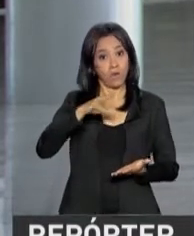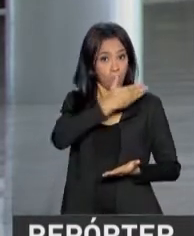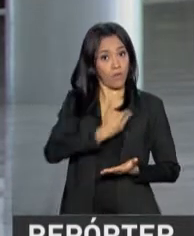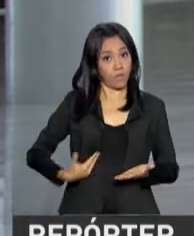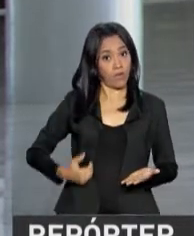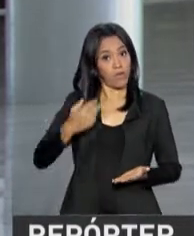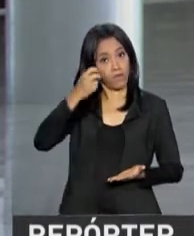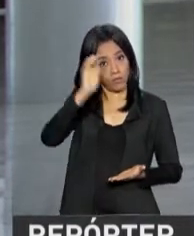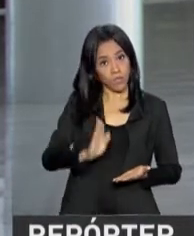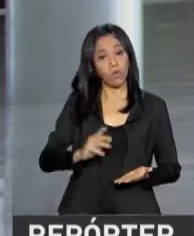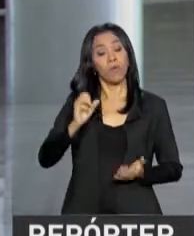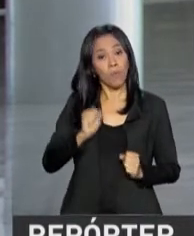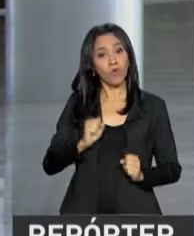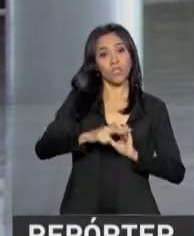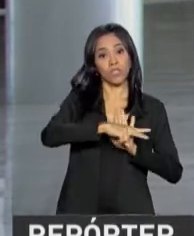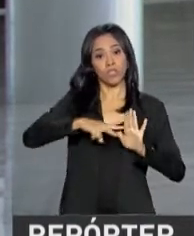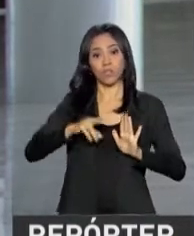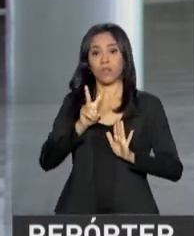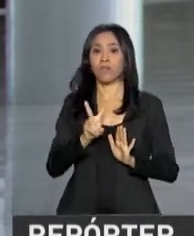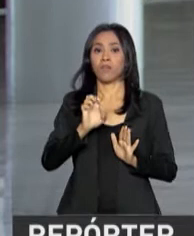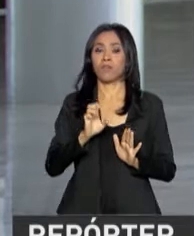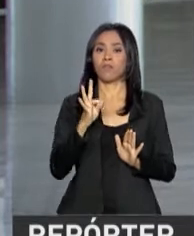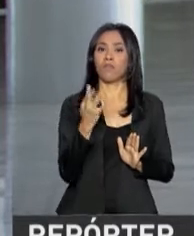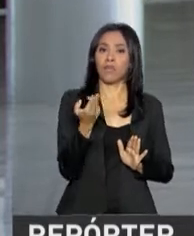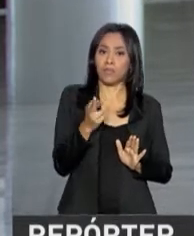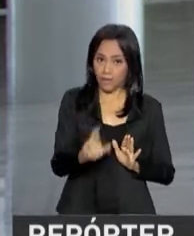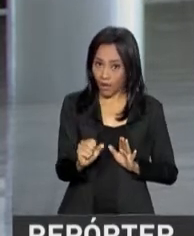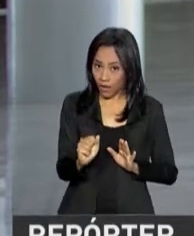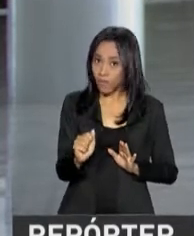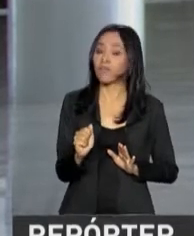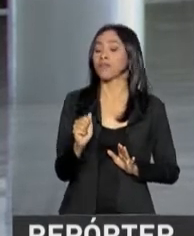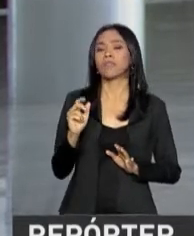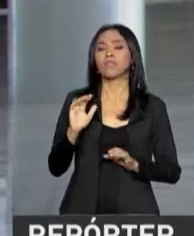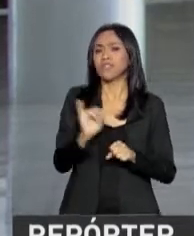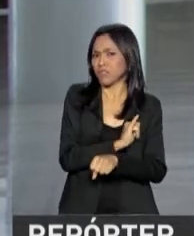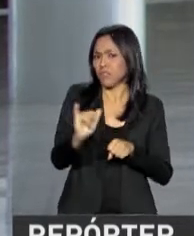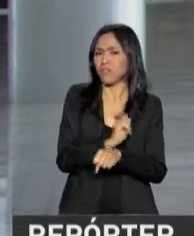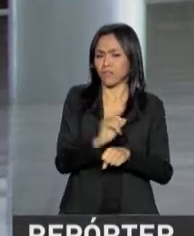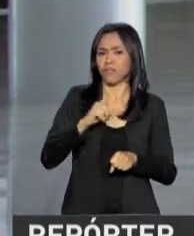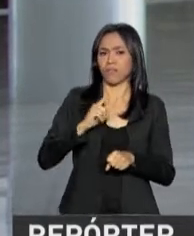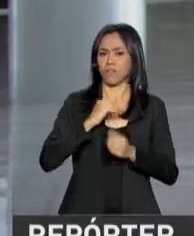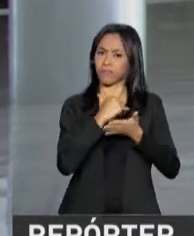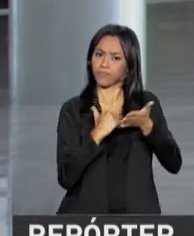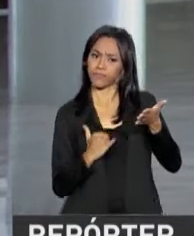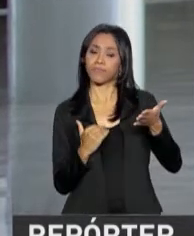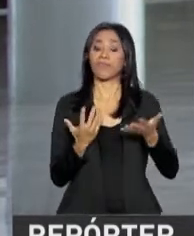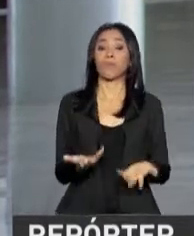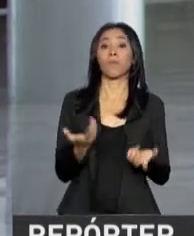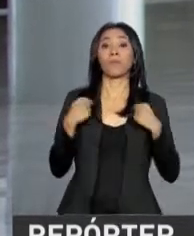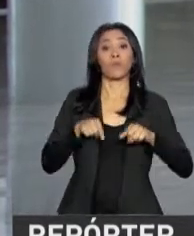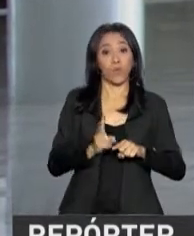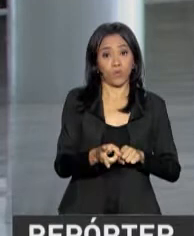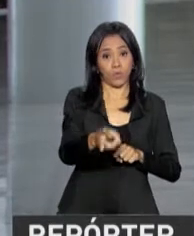e decisões estratégicas como essa da troca do controle acionário ainda continuando com a agenda do presidente michel temer